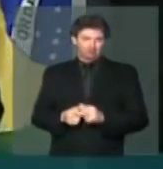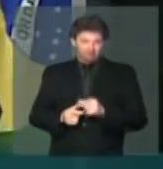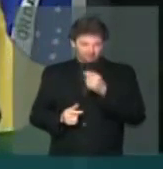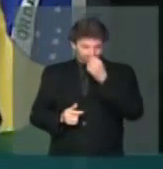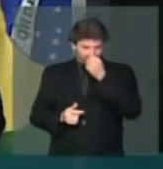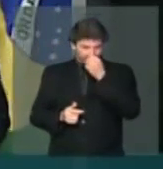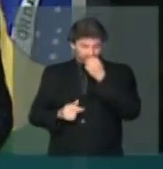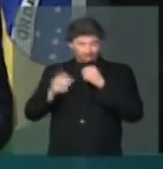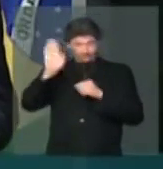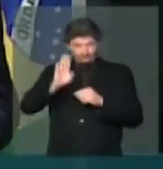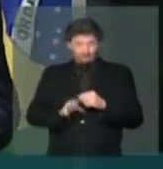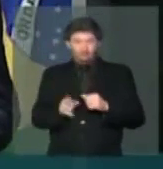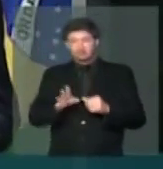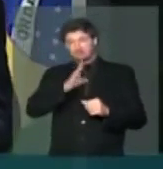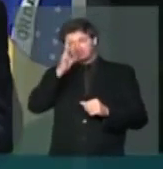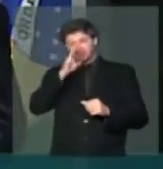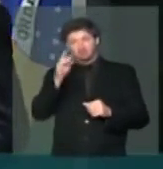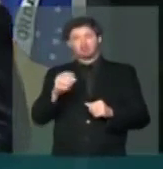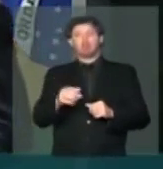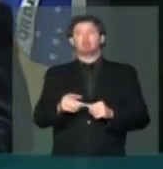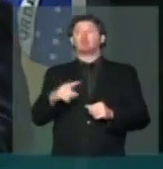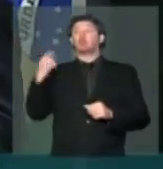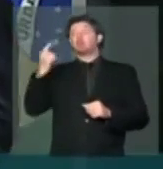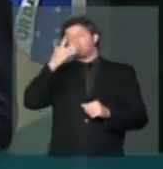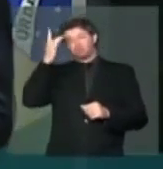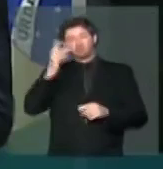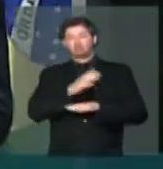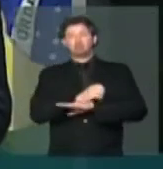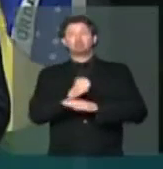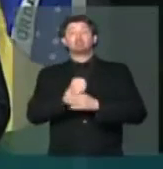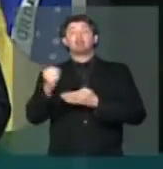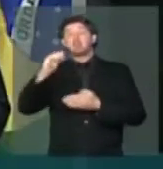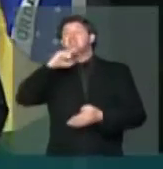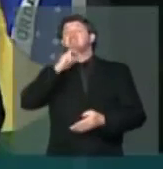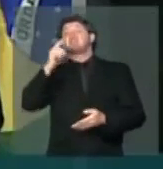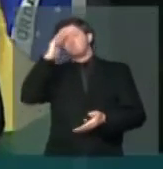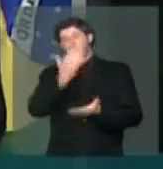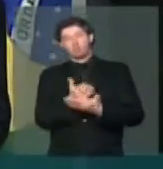do país, de todos, caiu por terra.